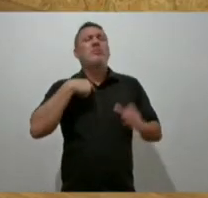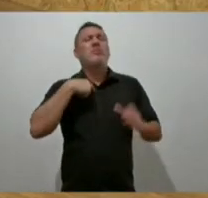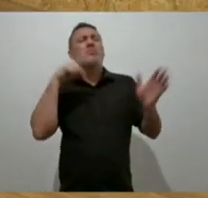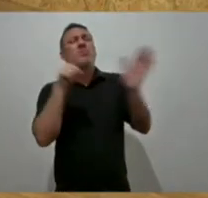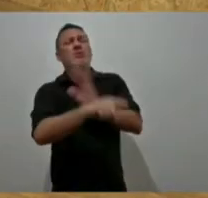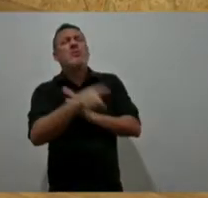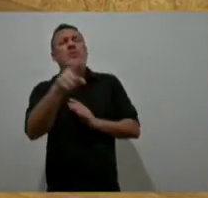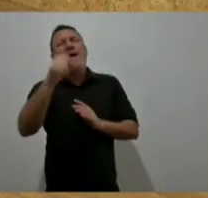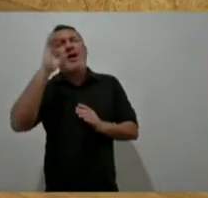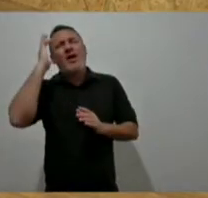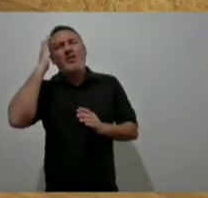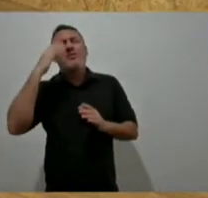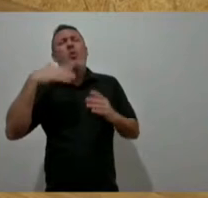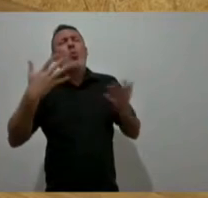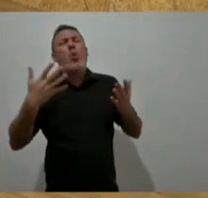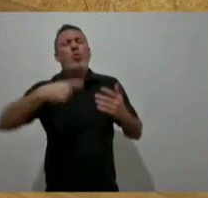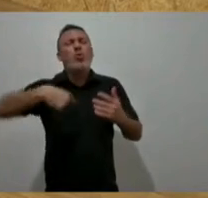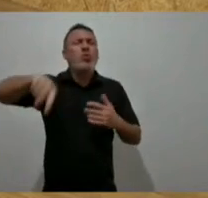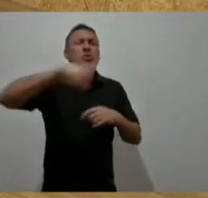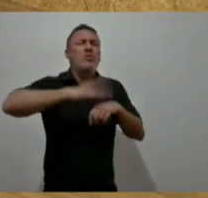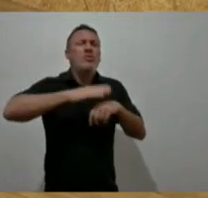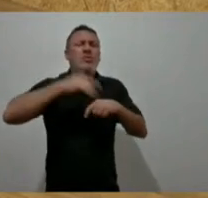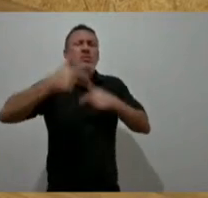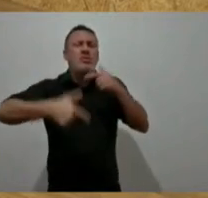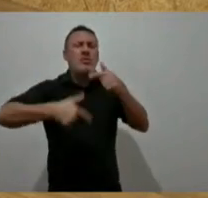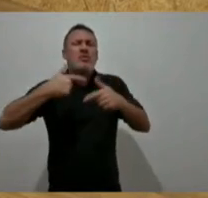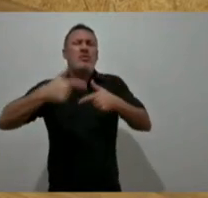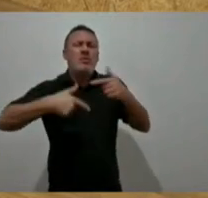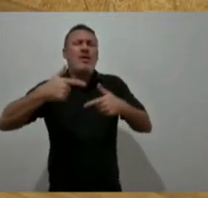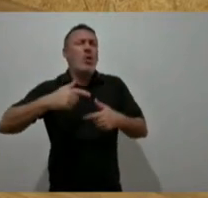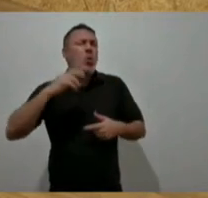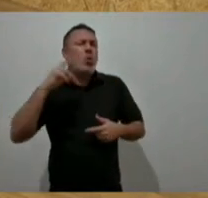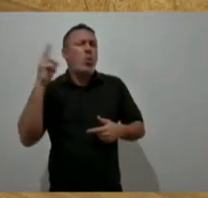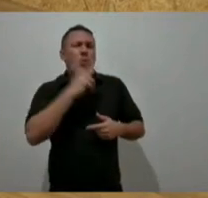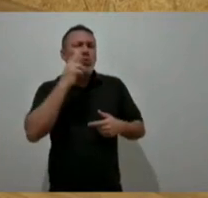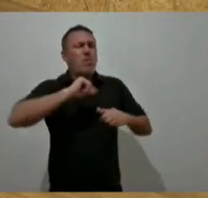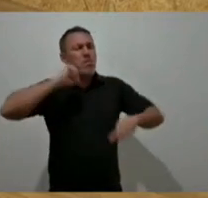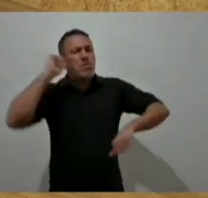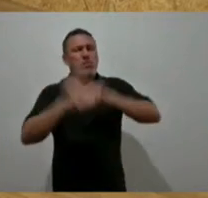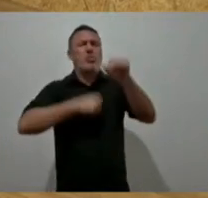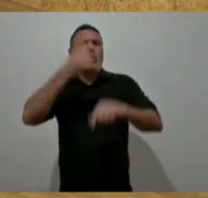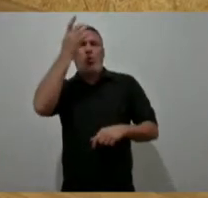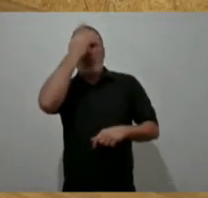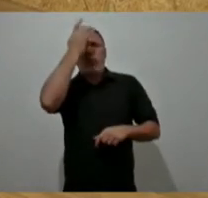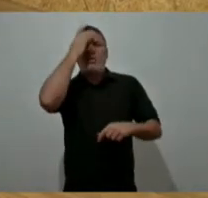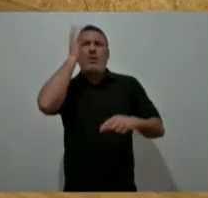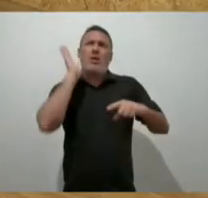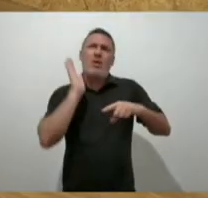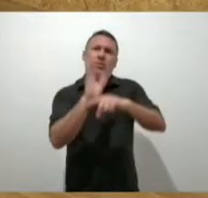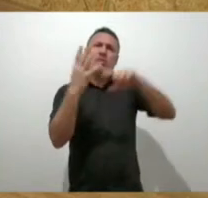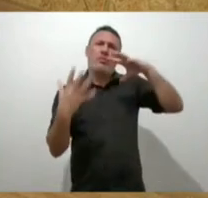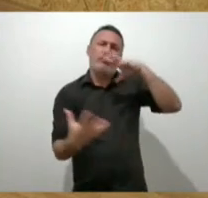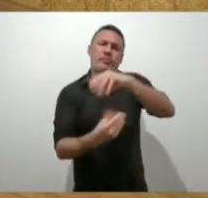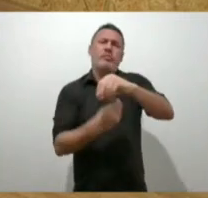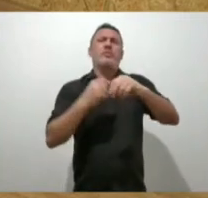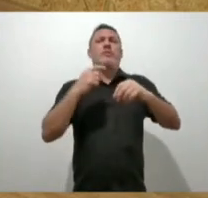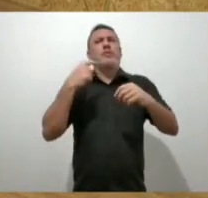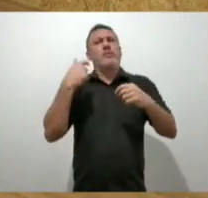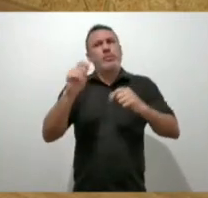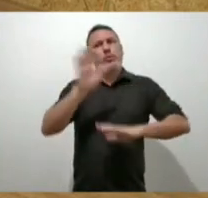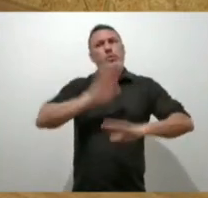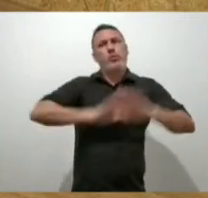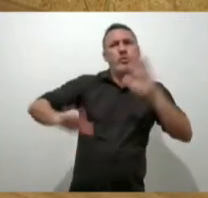tomar imediatamente para atenuar esses efeitos e ajudar a gente a se adaptar às consequências dessas questões. Se existem